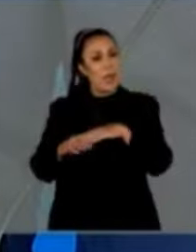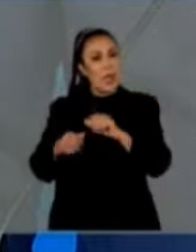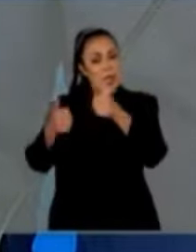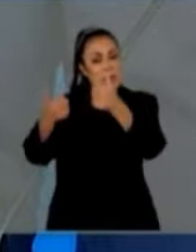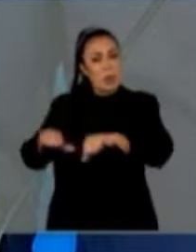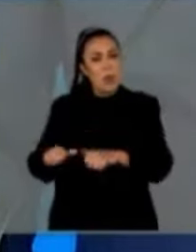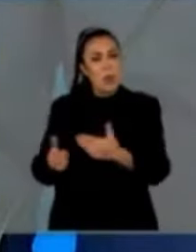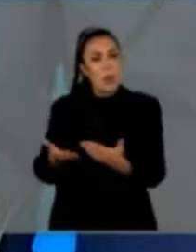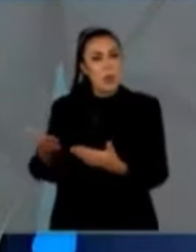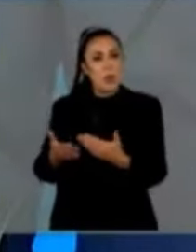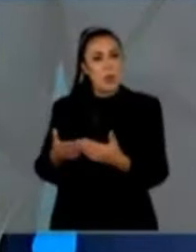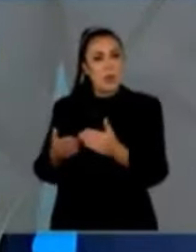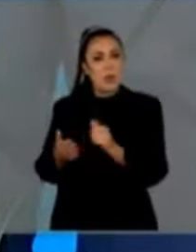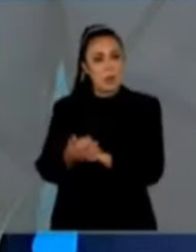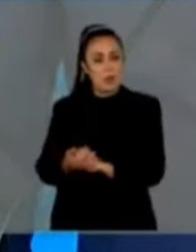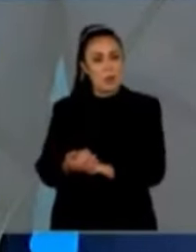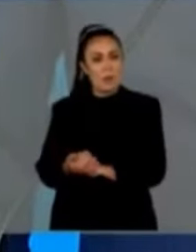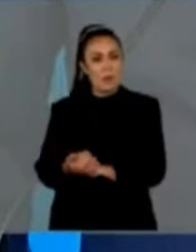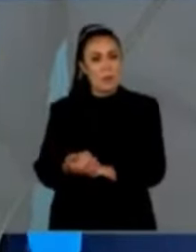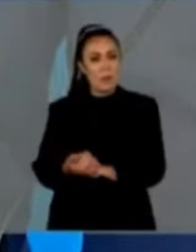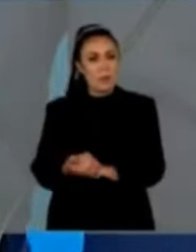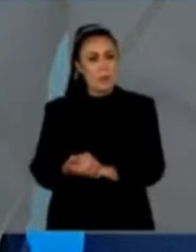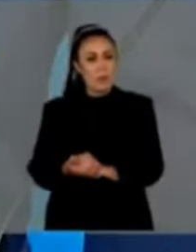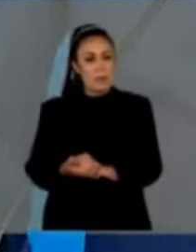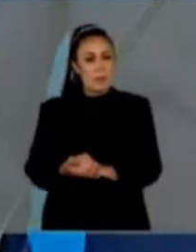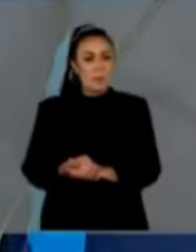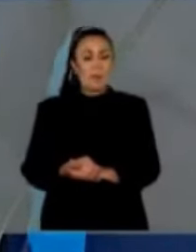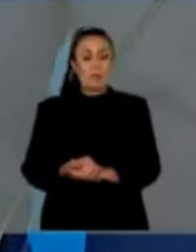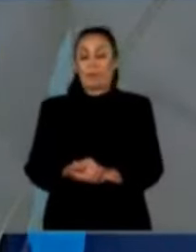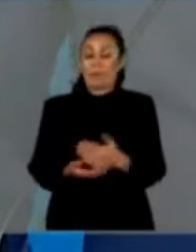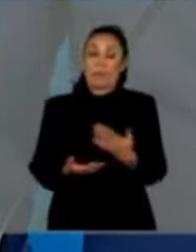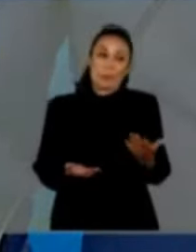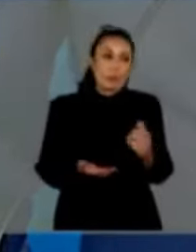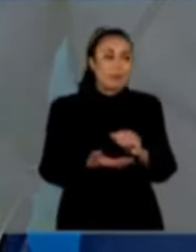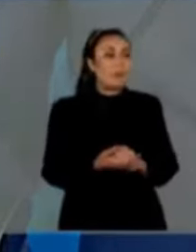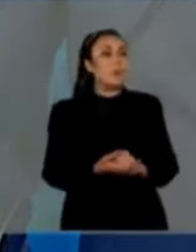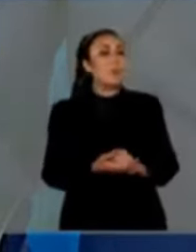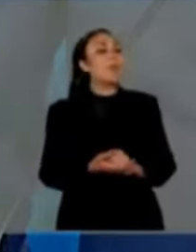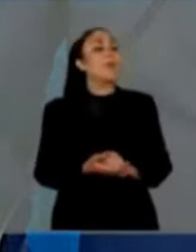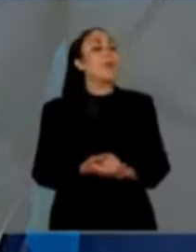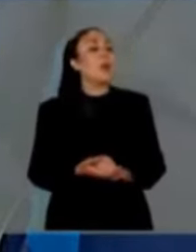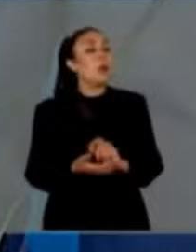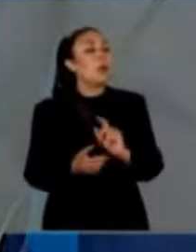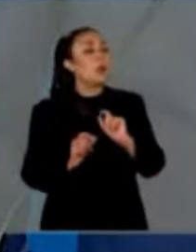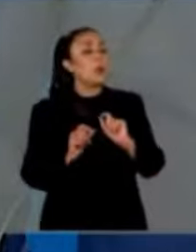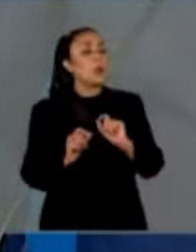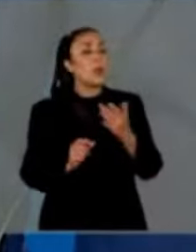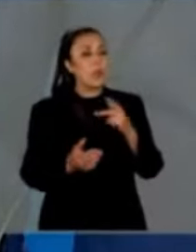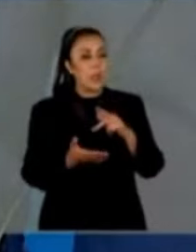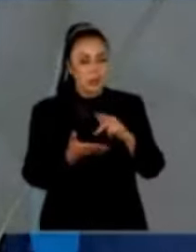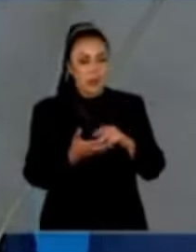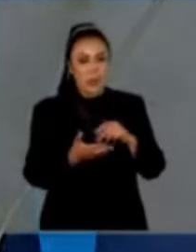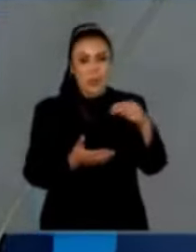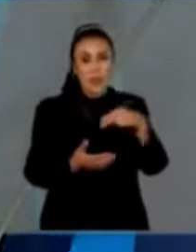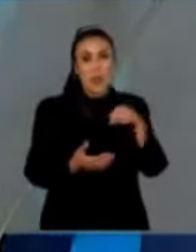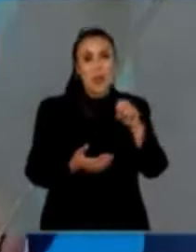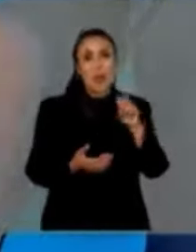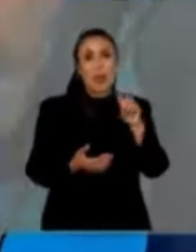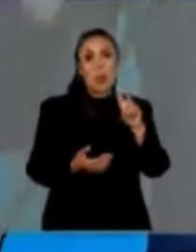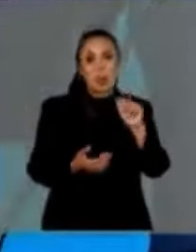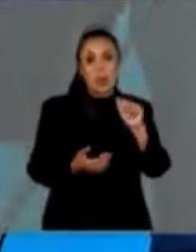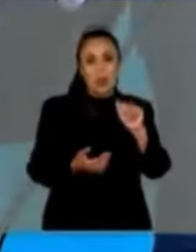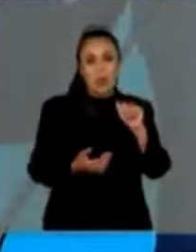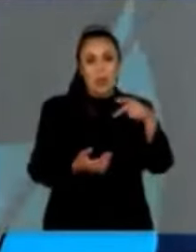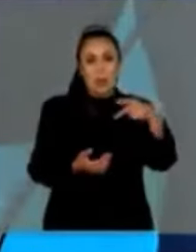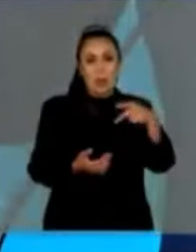do serviço olha o que tem de verdade da Nova Palestina é que ele fez aquela invasão